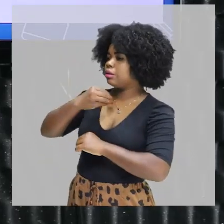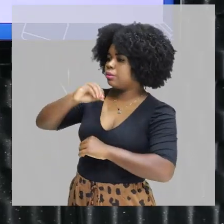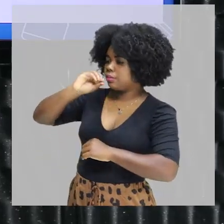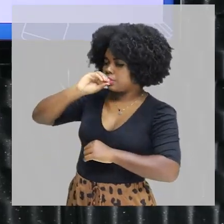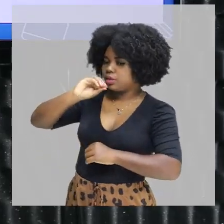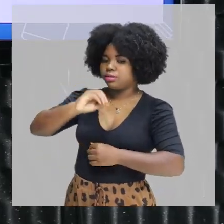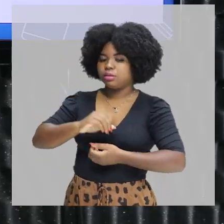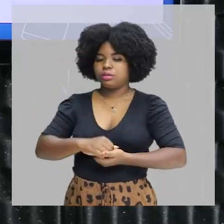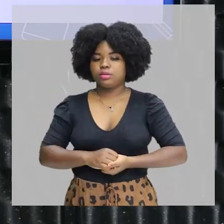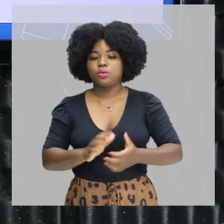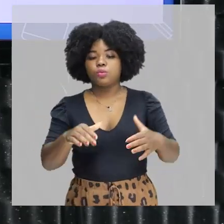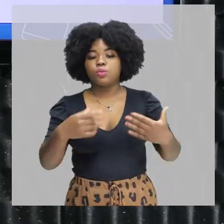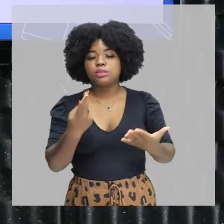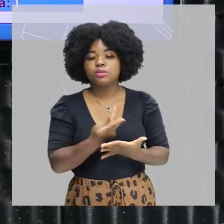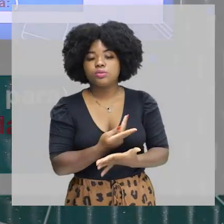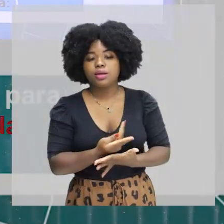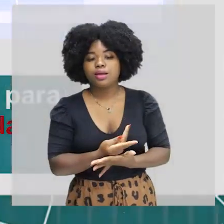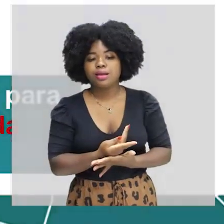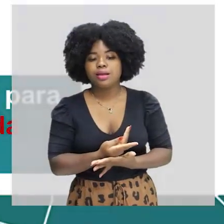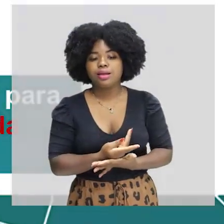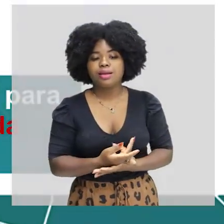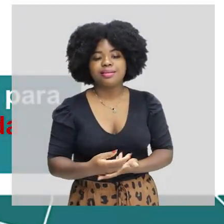estão erradas?